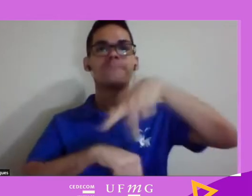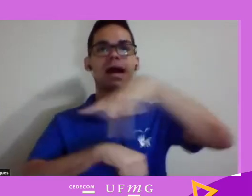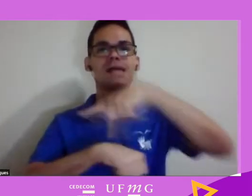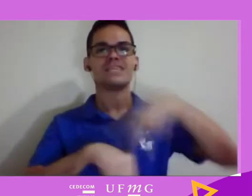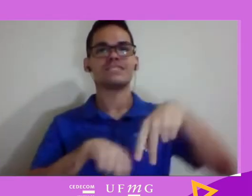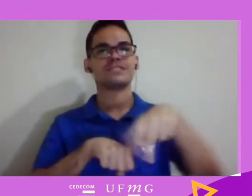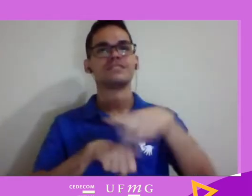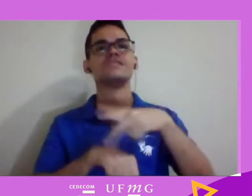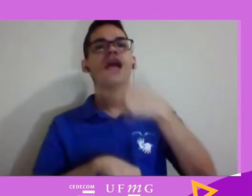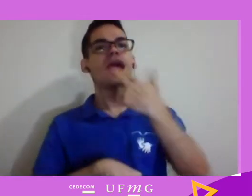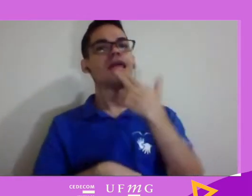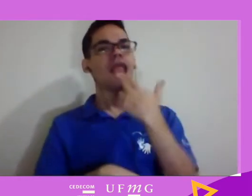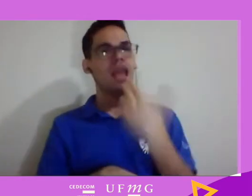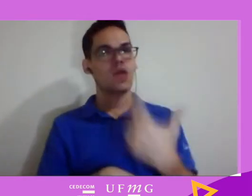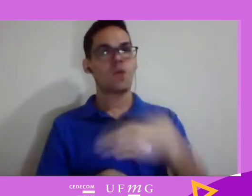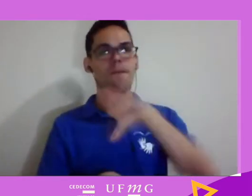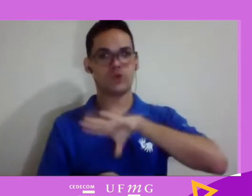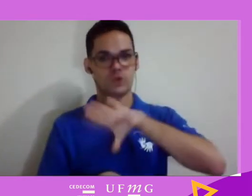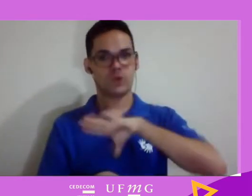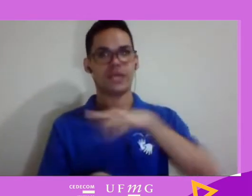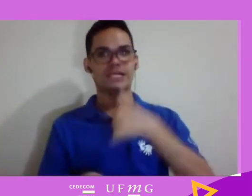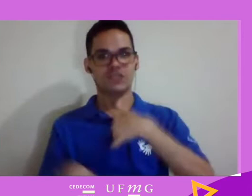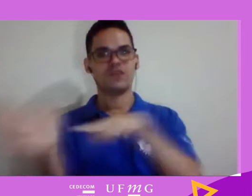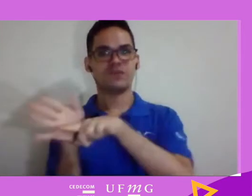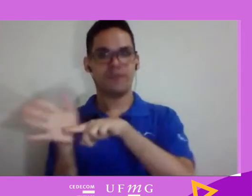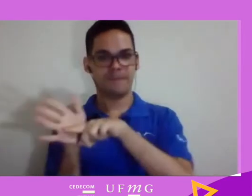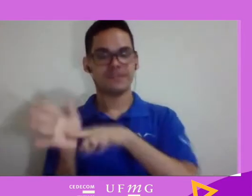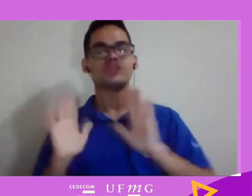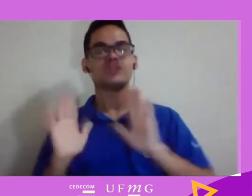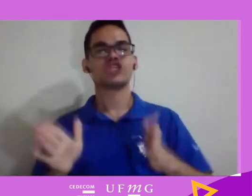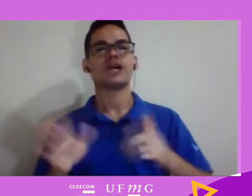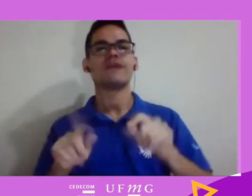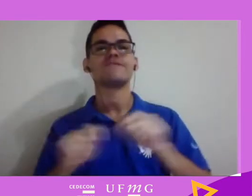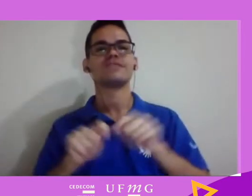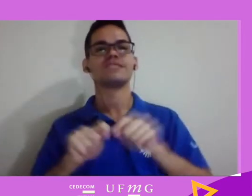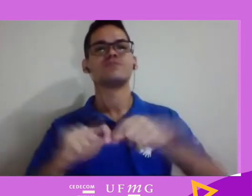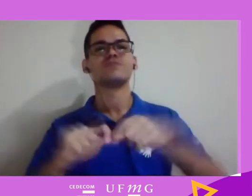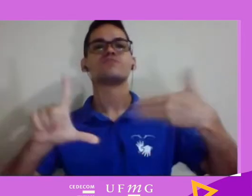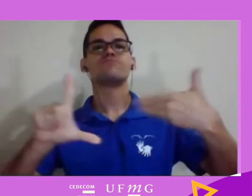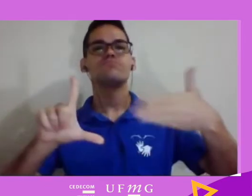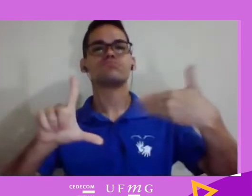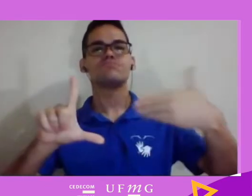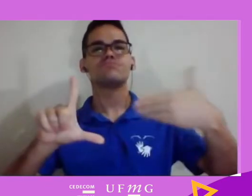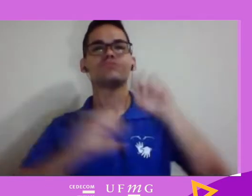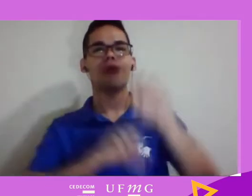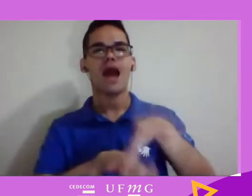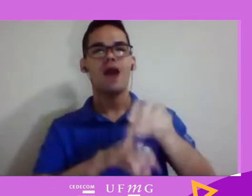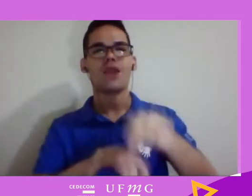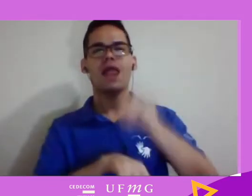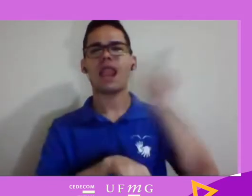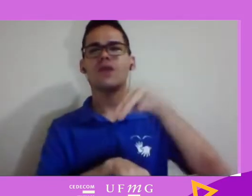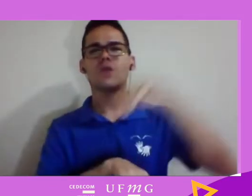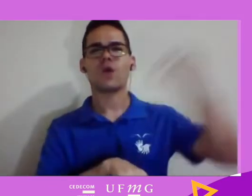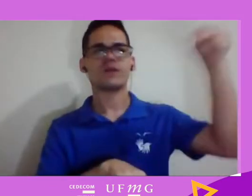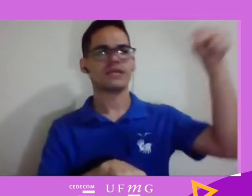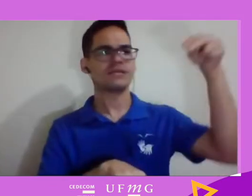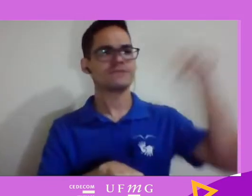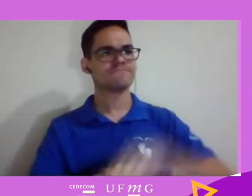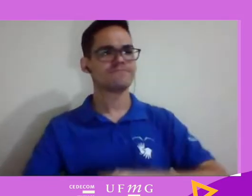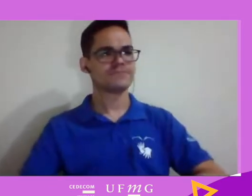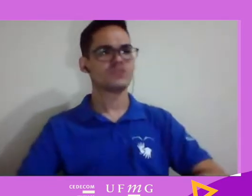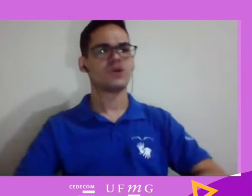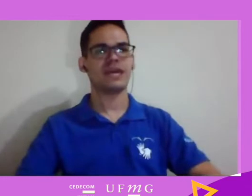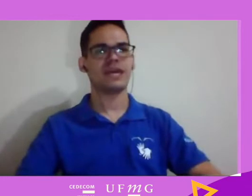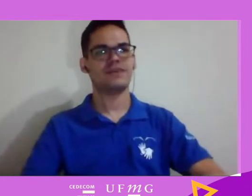para escolas públicas de países de língua portuguesa. Então, nós já fizemos um experimento em Dili, uma escola pública de Dili, no